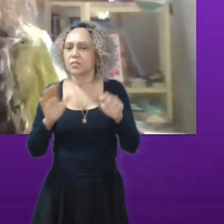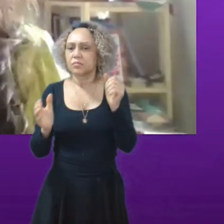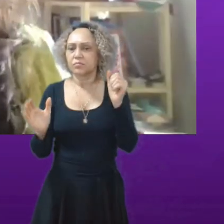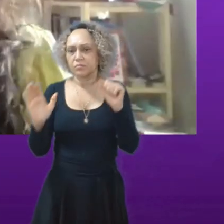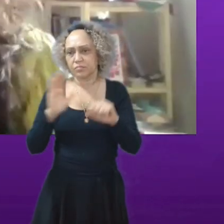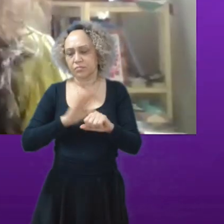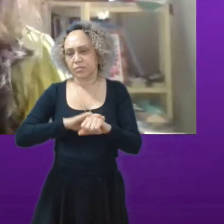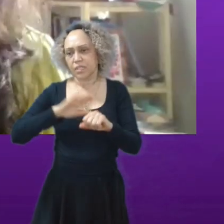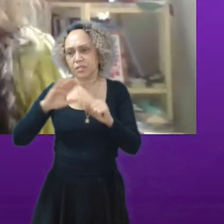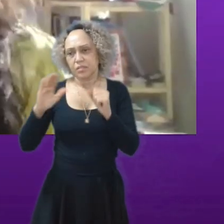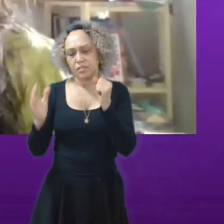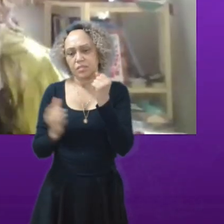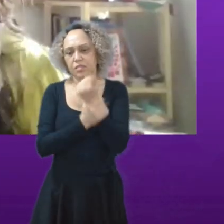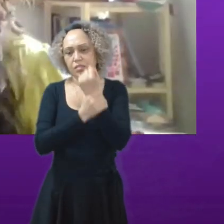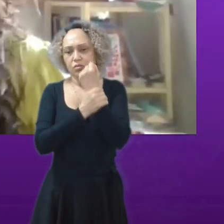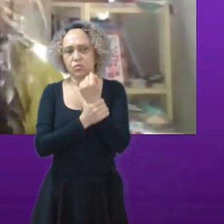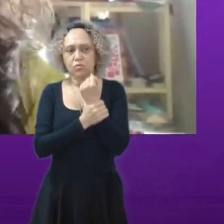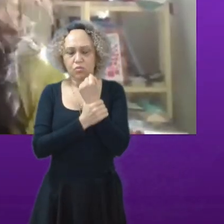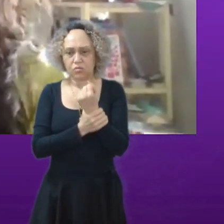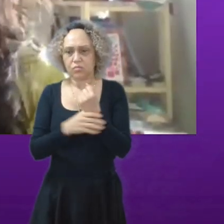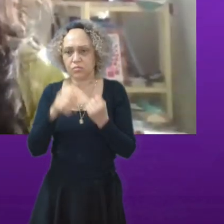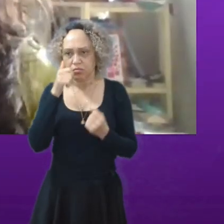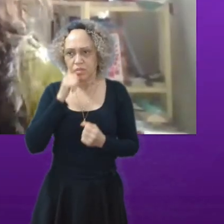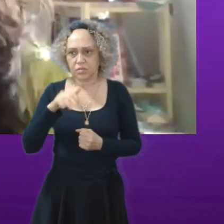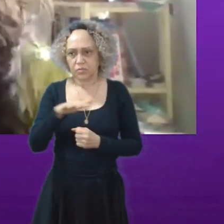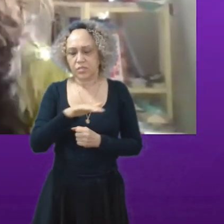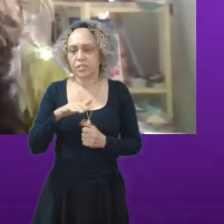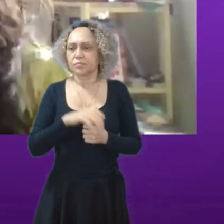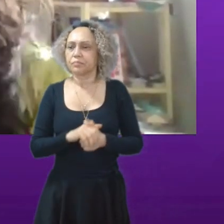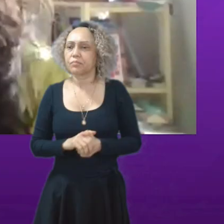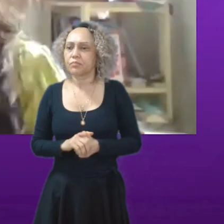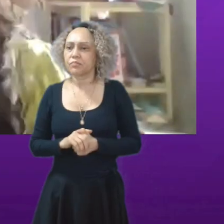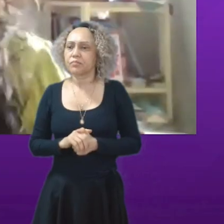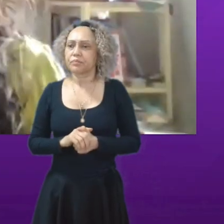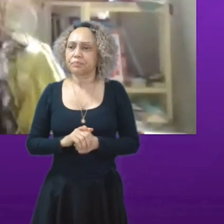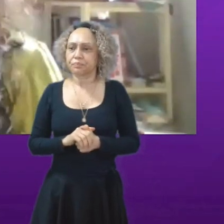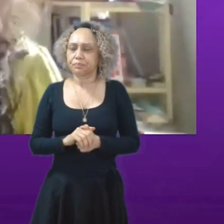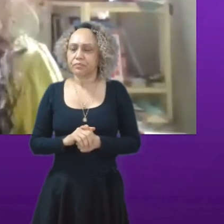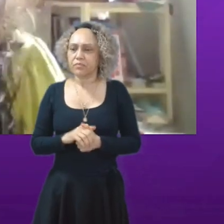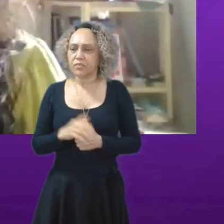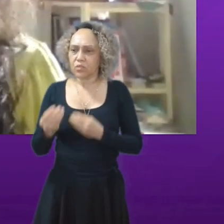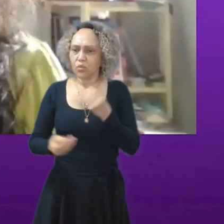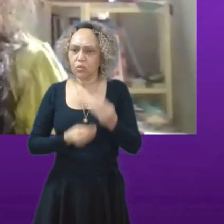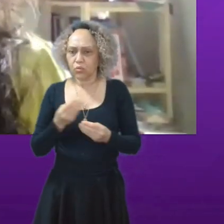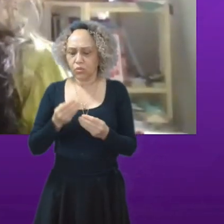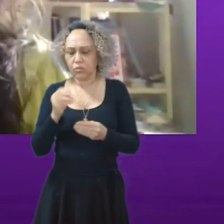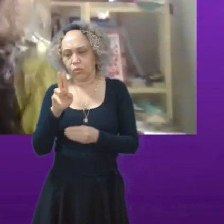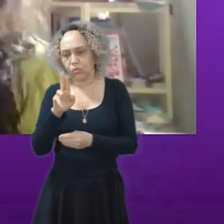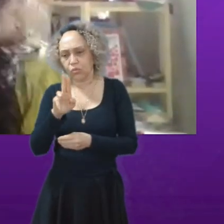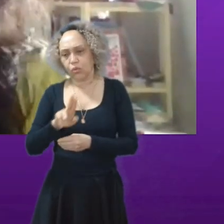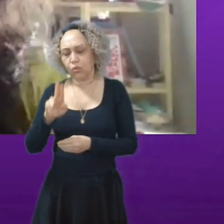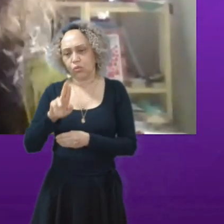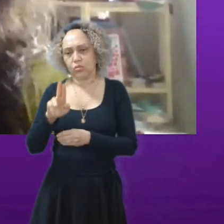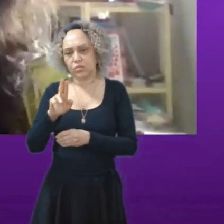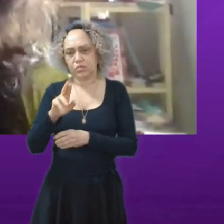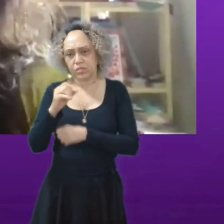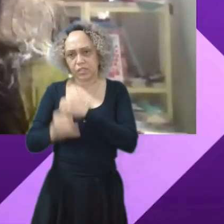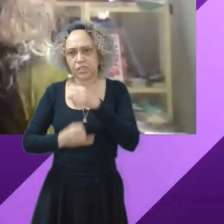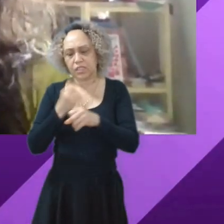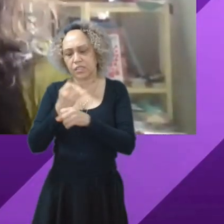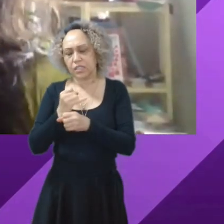um pouco disso antes, mas eu queria que você especificasse as plataformas digitais como um espaço seguro para as mulheres, agora um pouquinho.